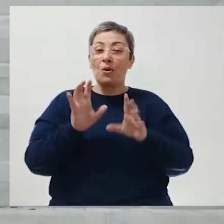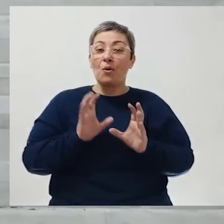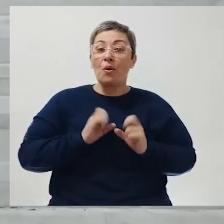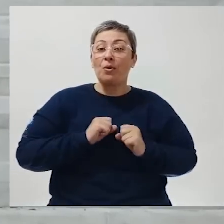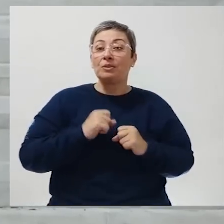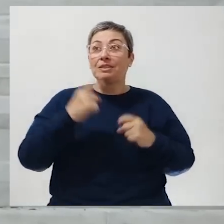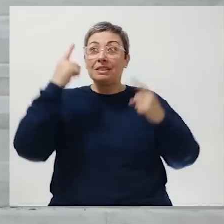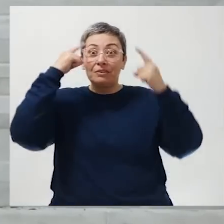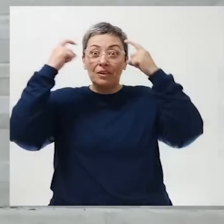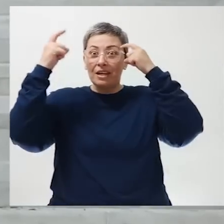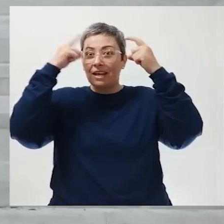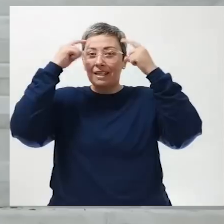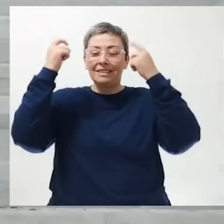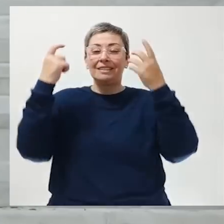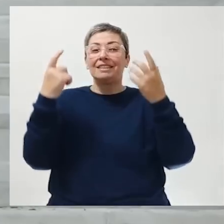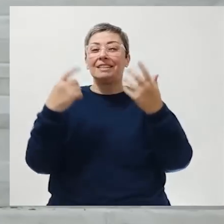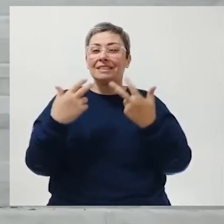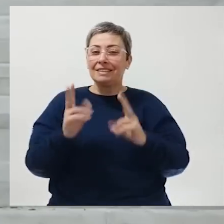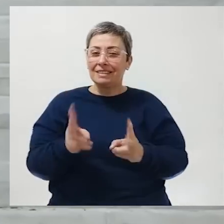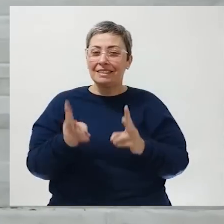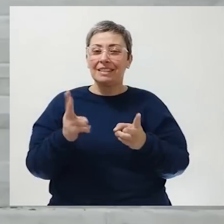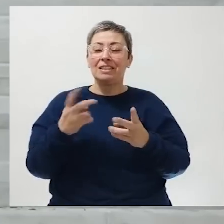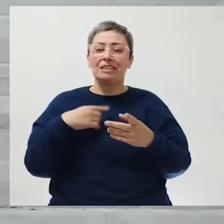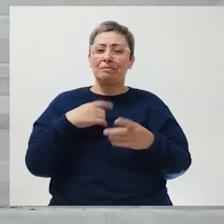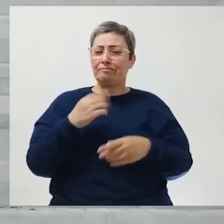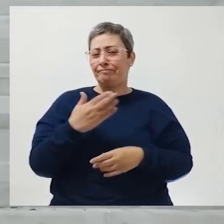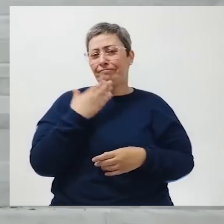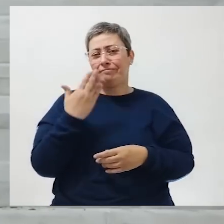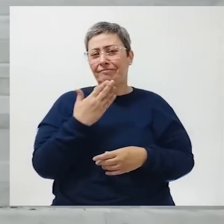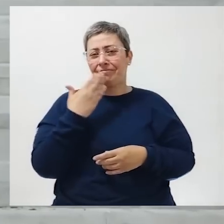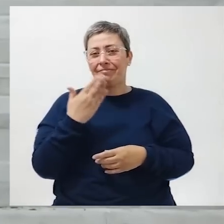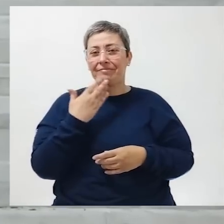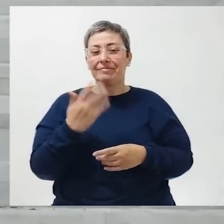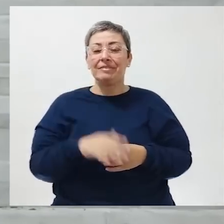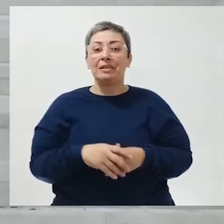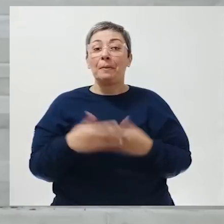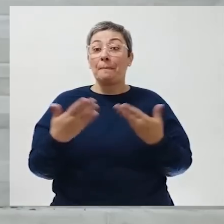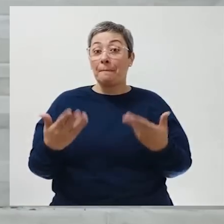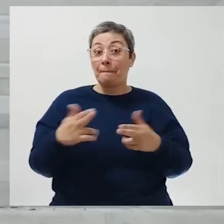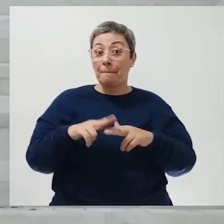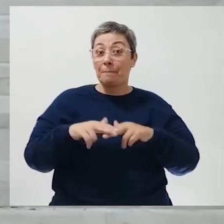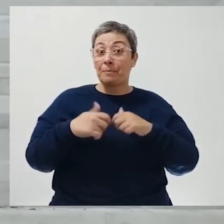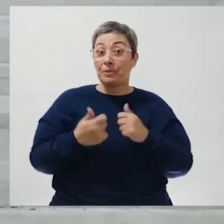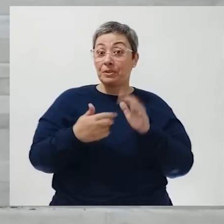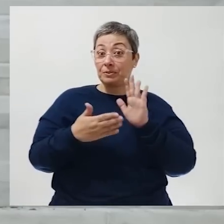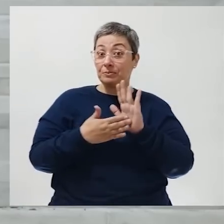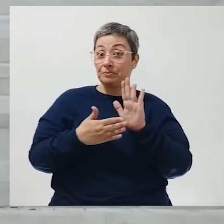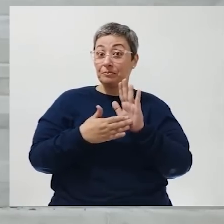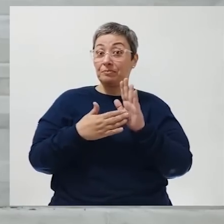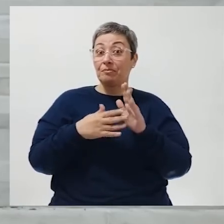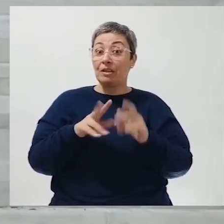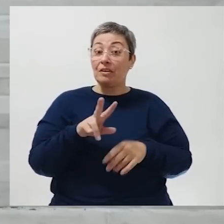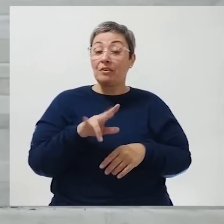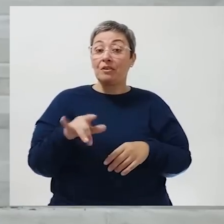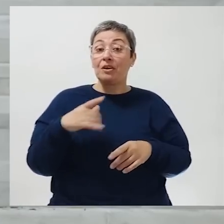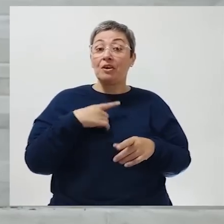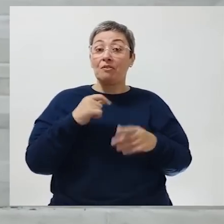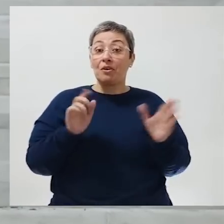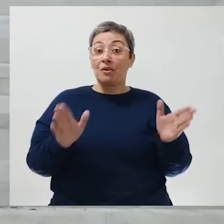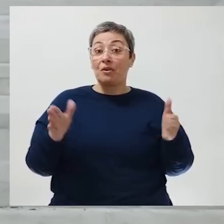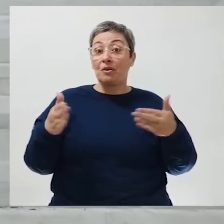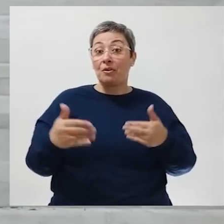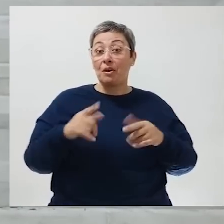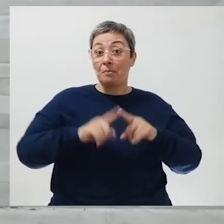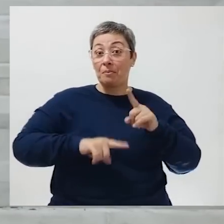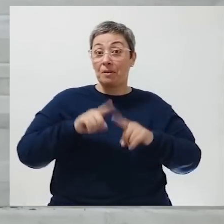de inventar, de criar e elas fazem isso com muita facilidade. Por isso eu proponho que a gente faça caixas